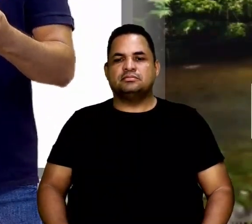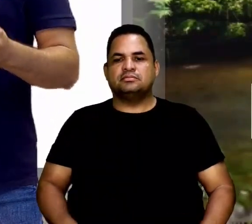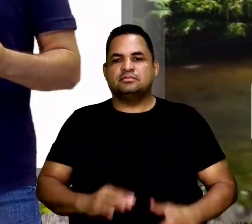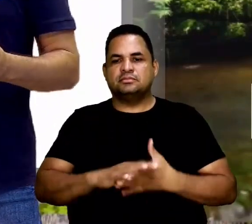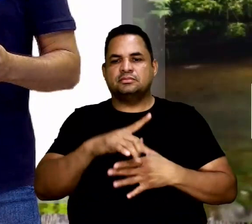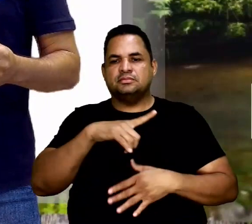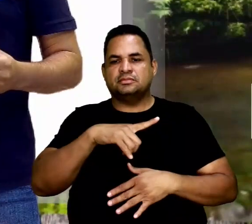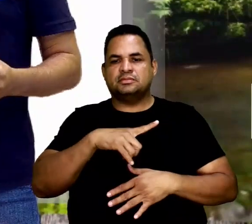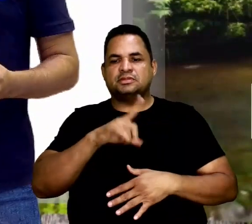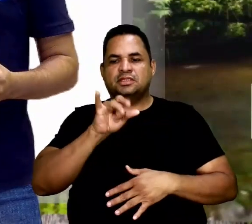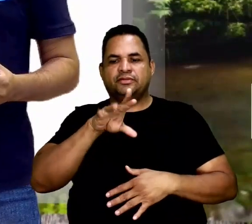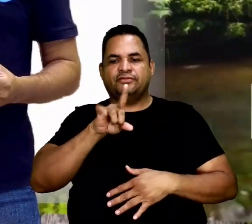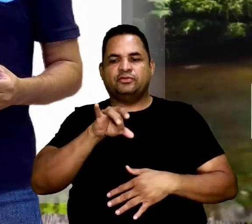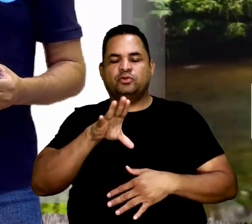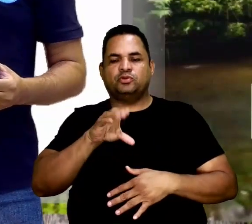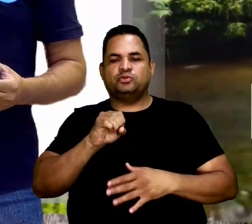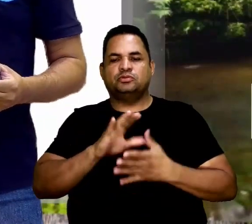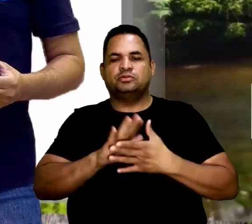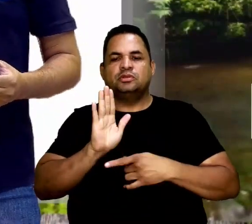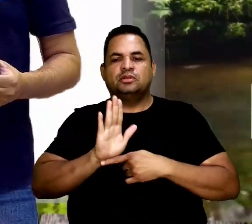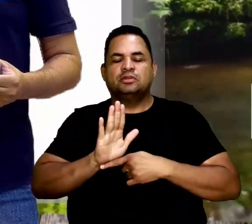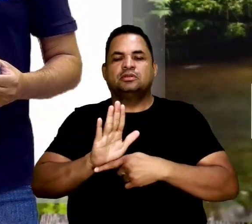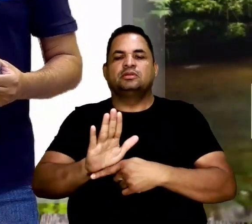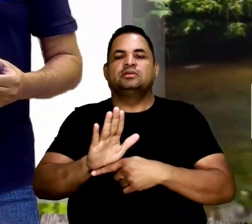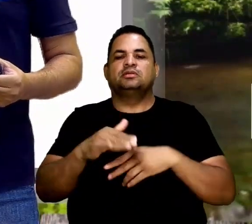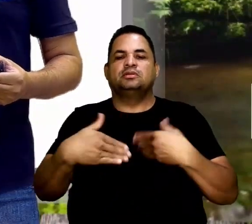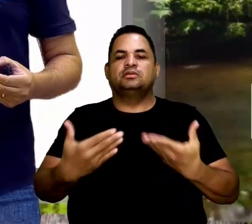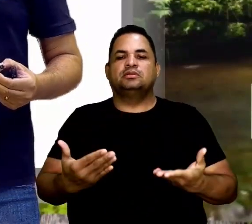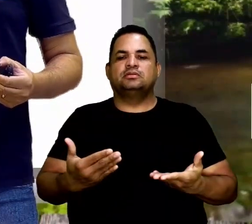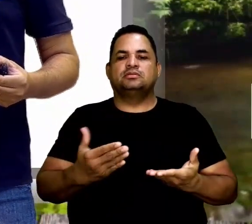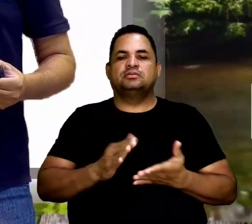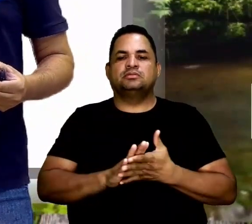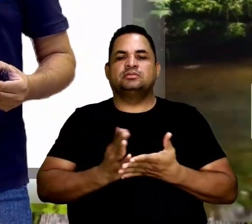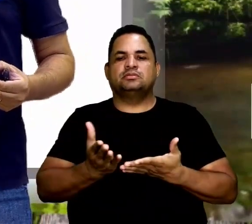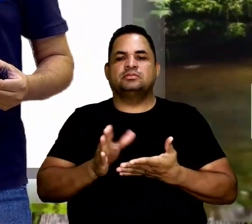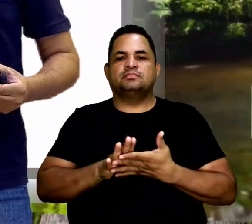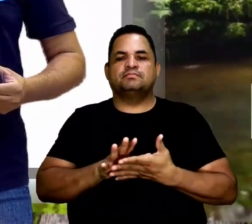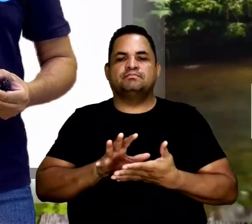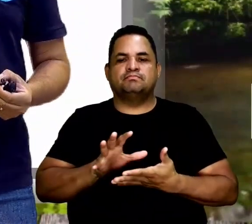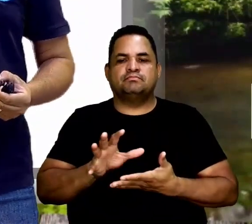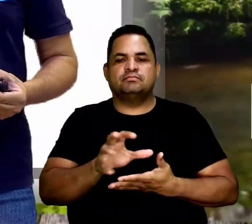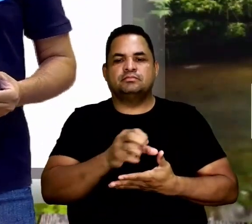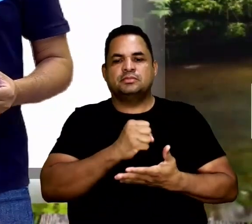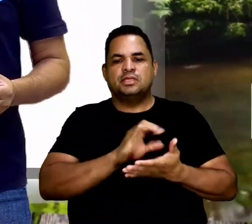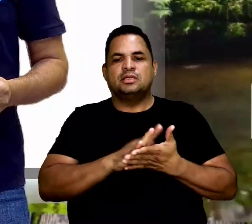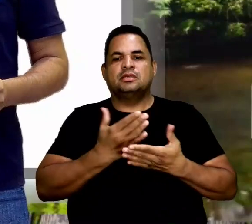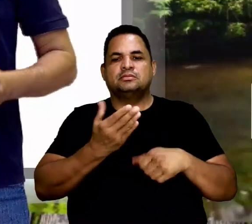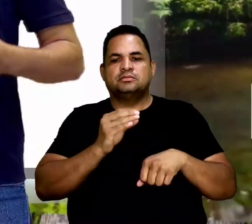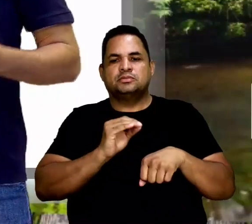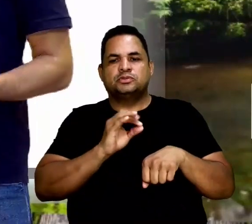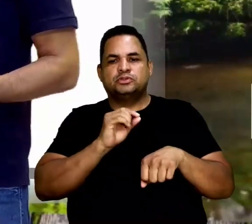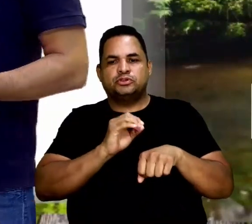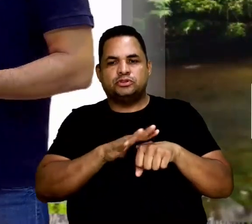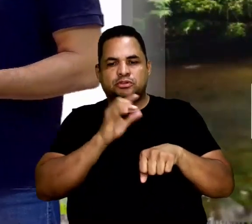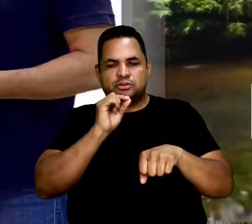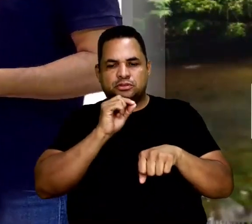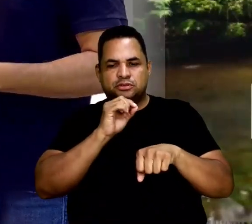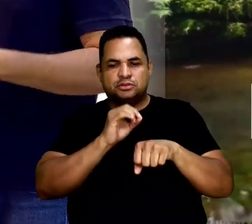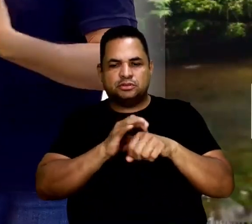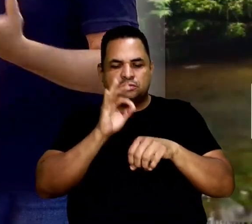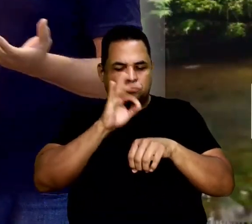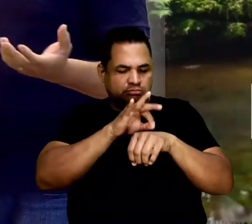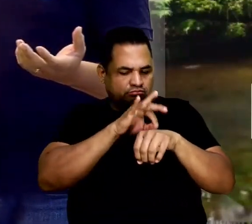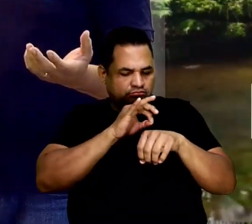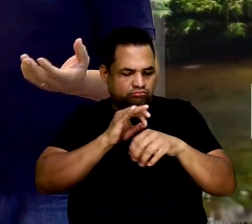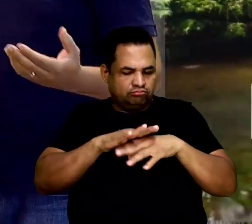em linfonodos, então elas ajudam muito na captura, digamos assim, de agentes infecciosos. Mas tem gente